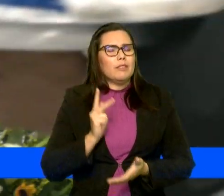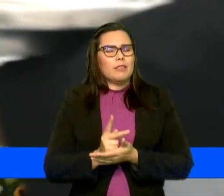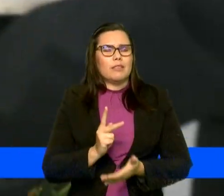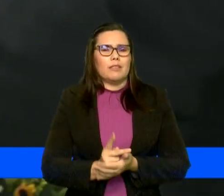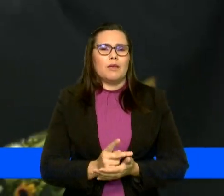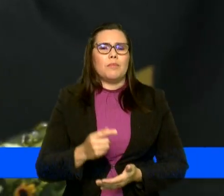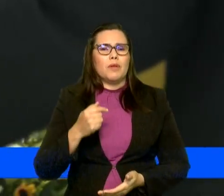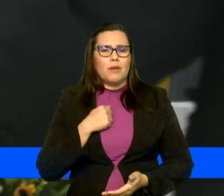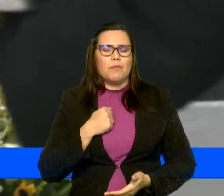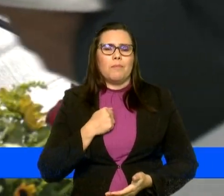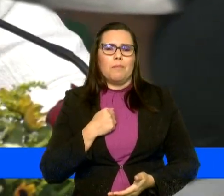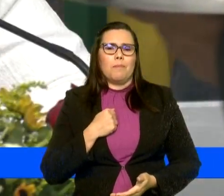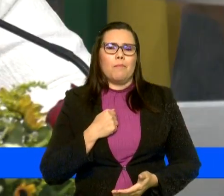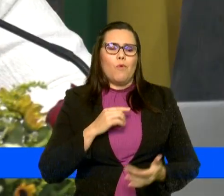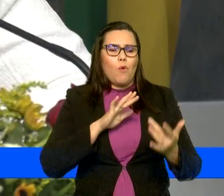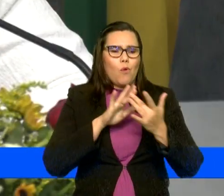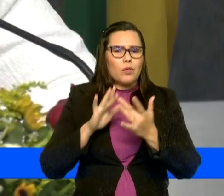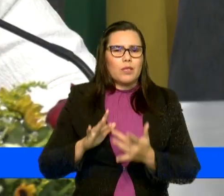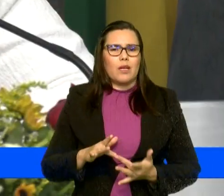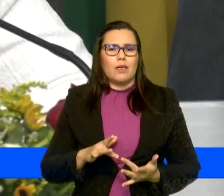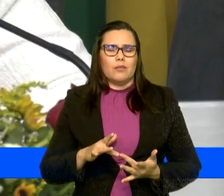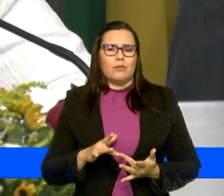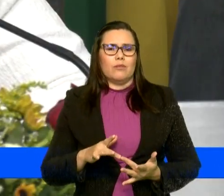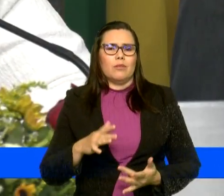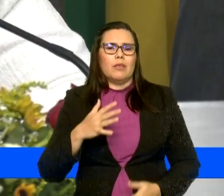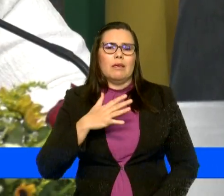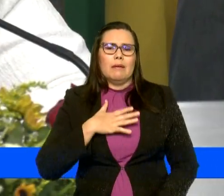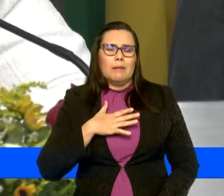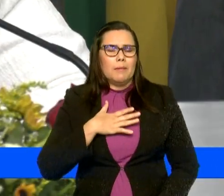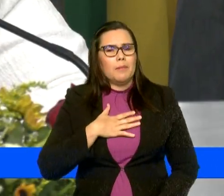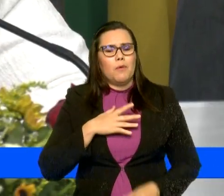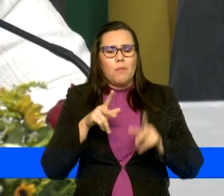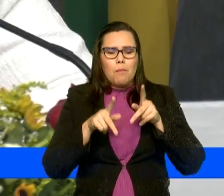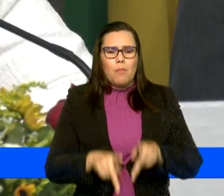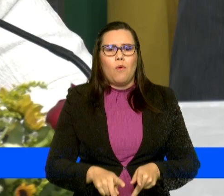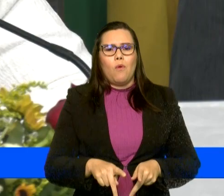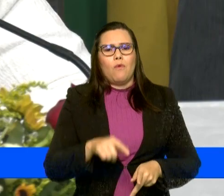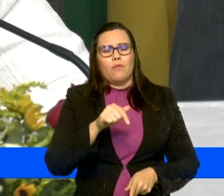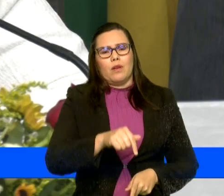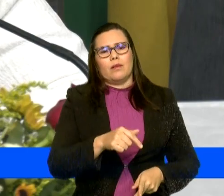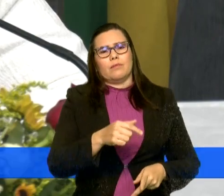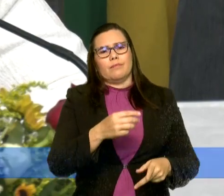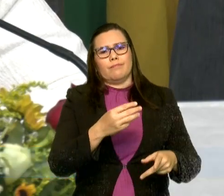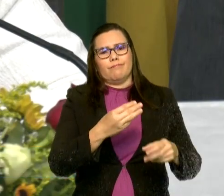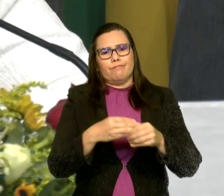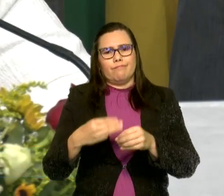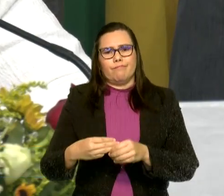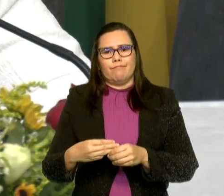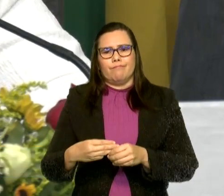de perto os problemas da minha região e do meu município Urbano Santos.